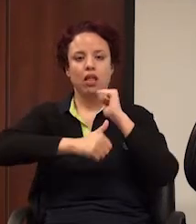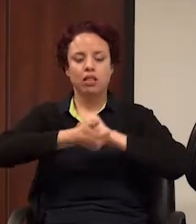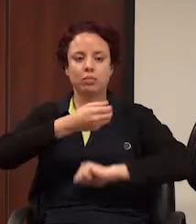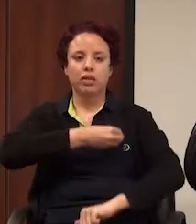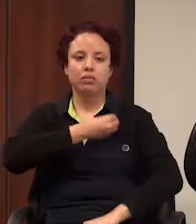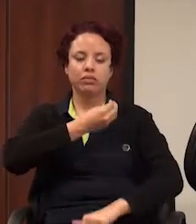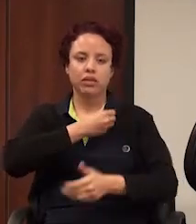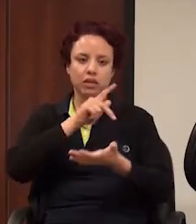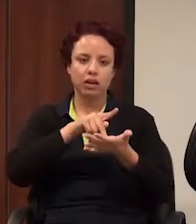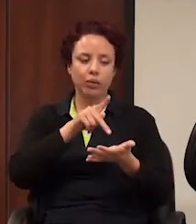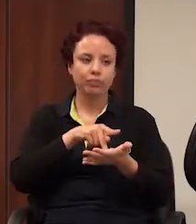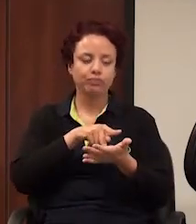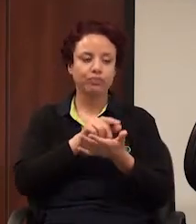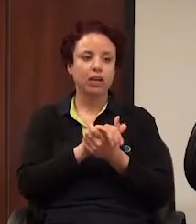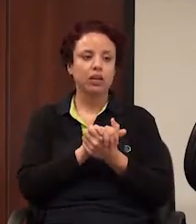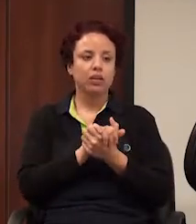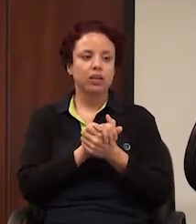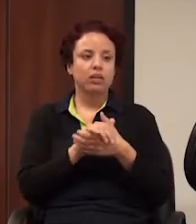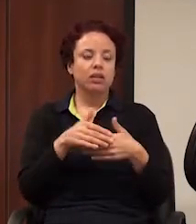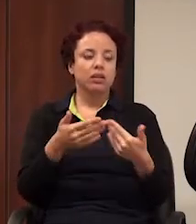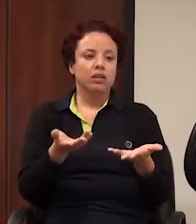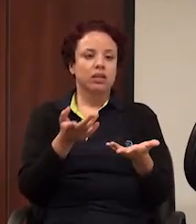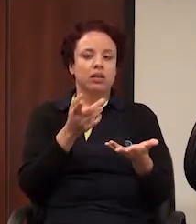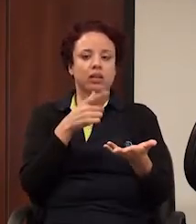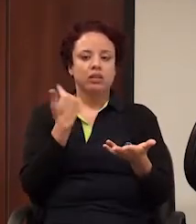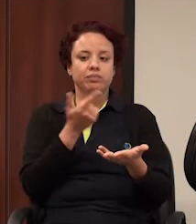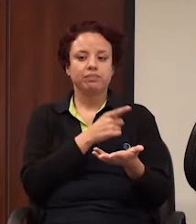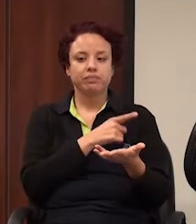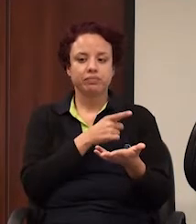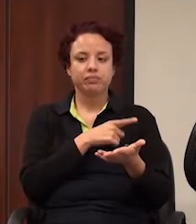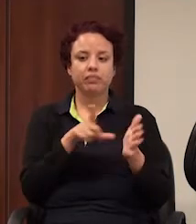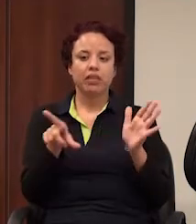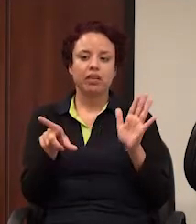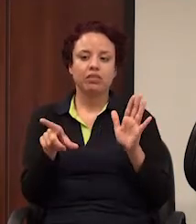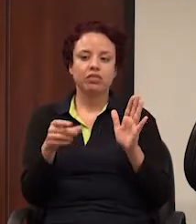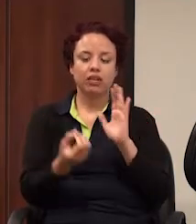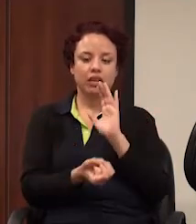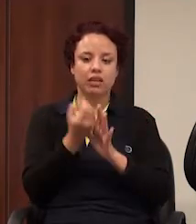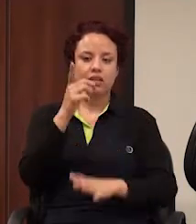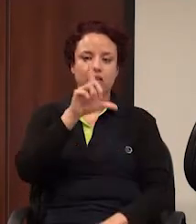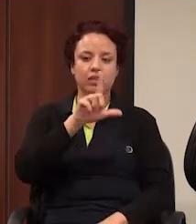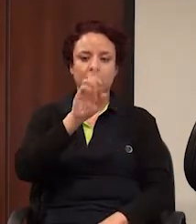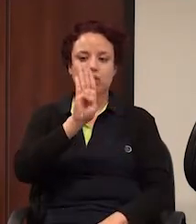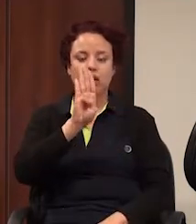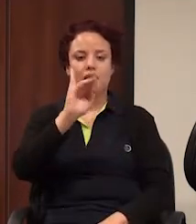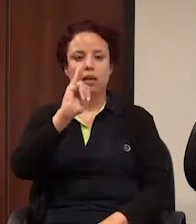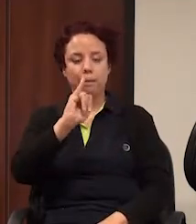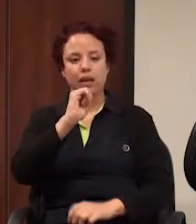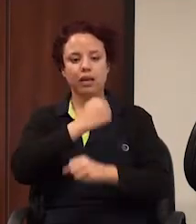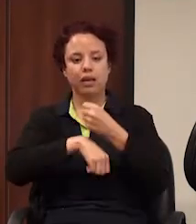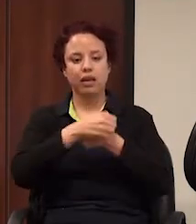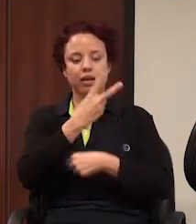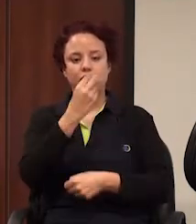realidade brasileira. Né? E aí a gente tem a chegada da Lei Brasileira de Inclusão, em 2015,